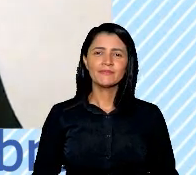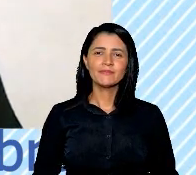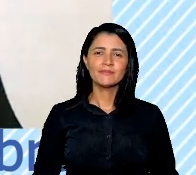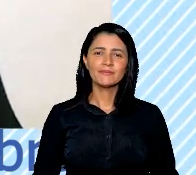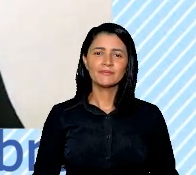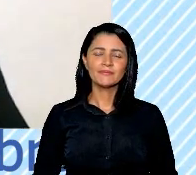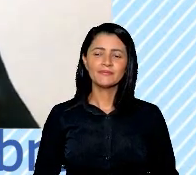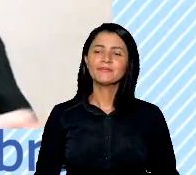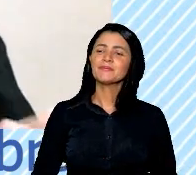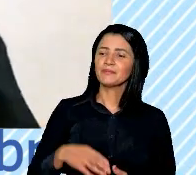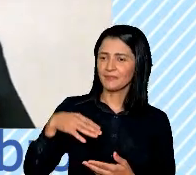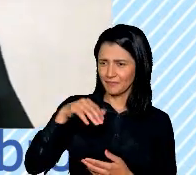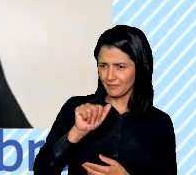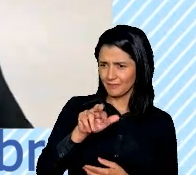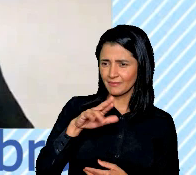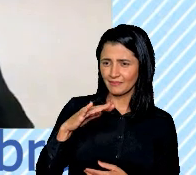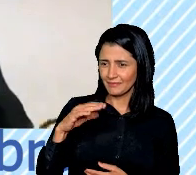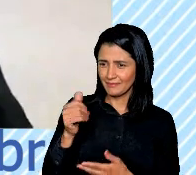Márcia.